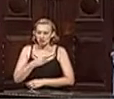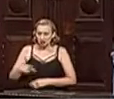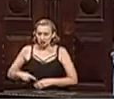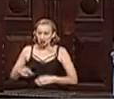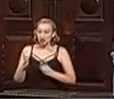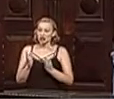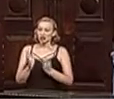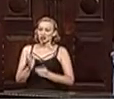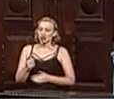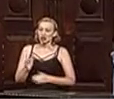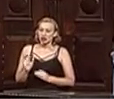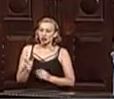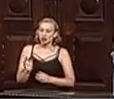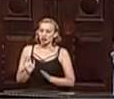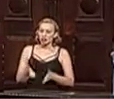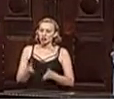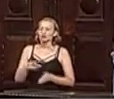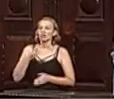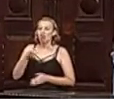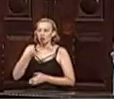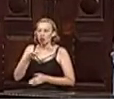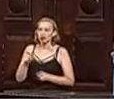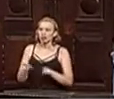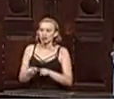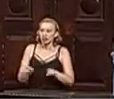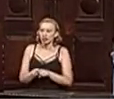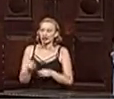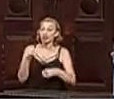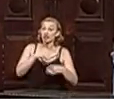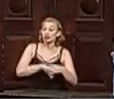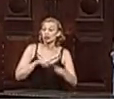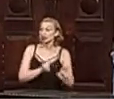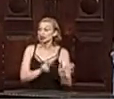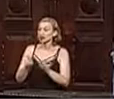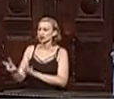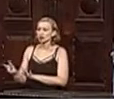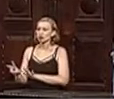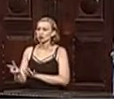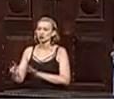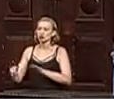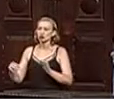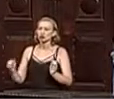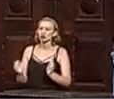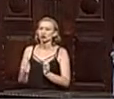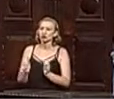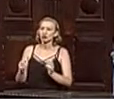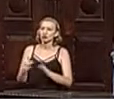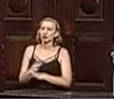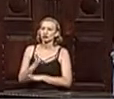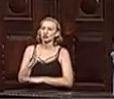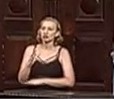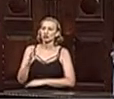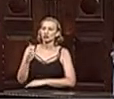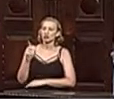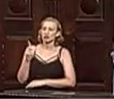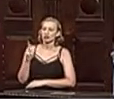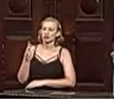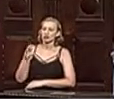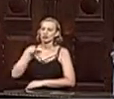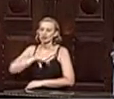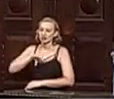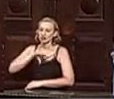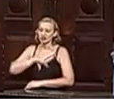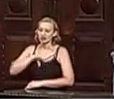meu pronunciamento sem falar sobre as eleições dessa semana no glorioso Clube de Regatas Vasco da Gama. Eu estive em